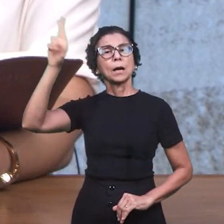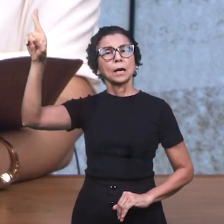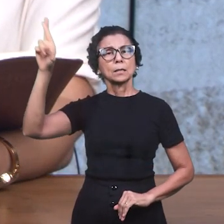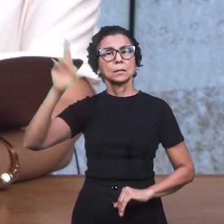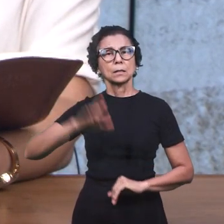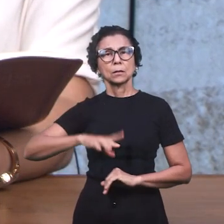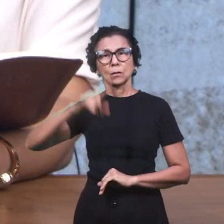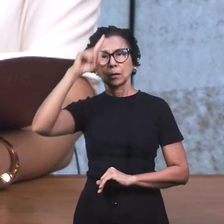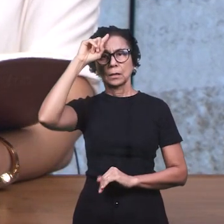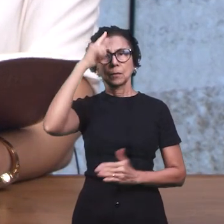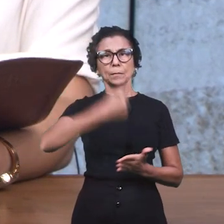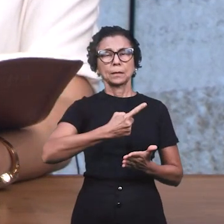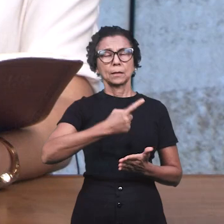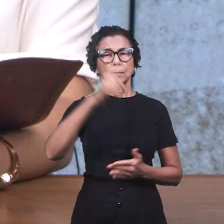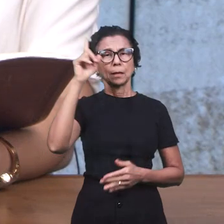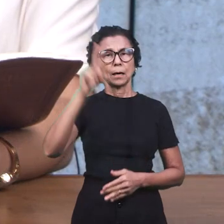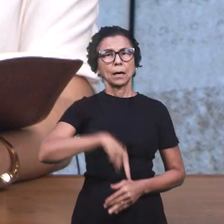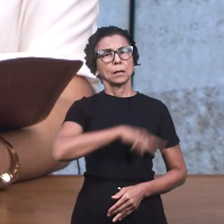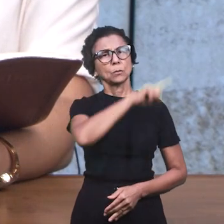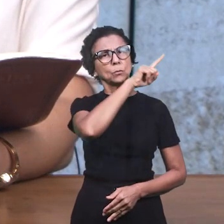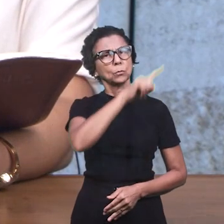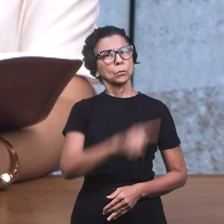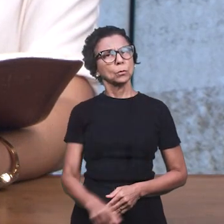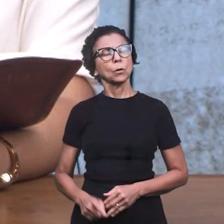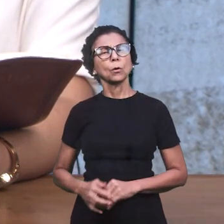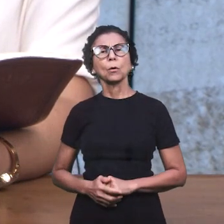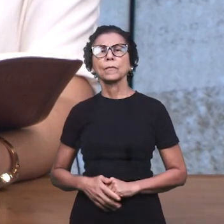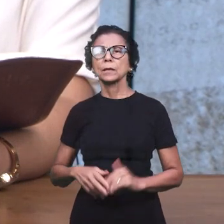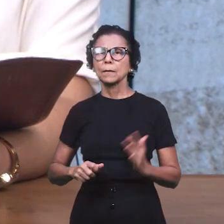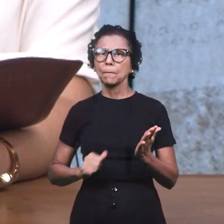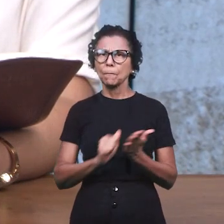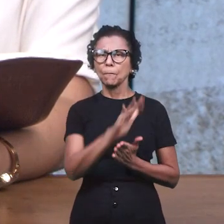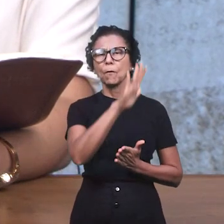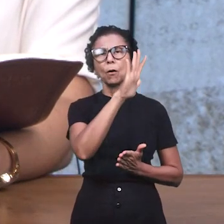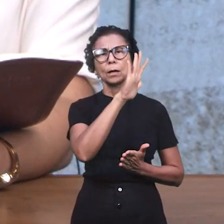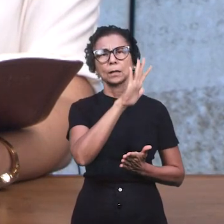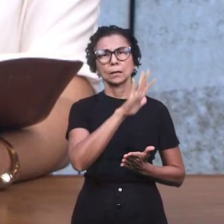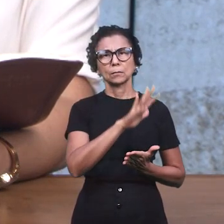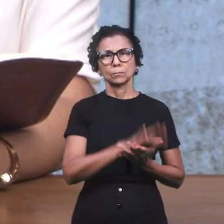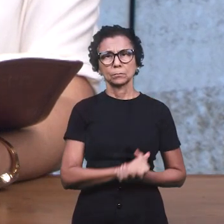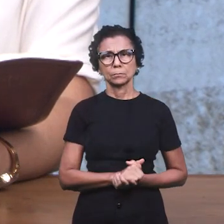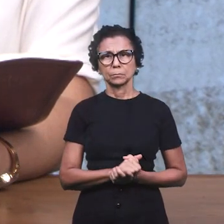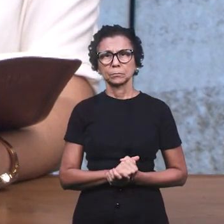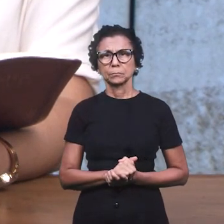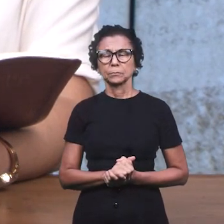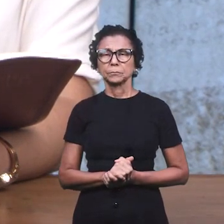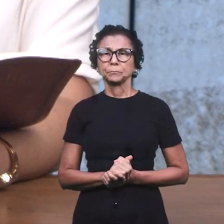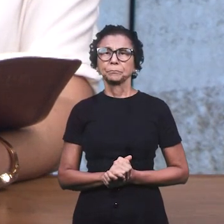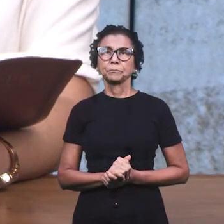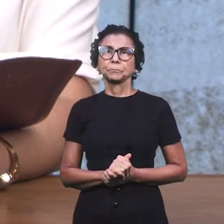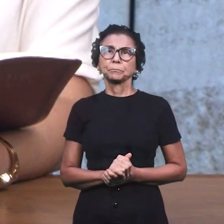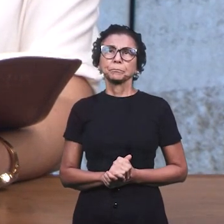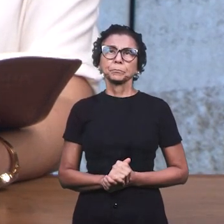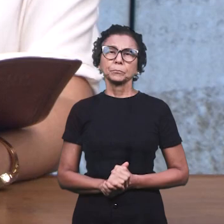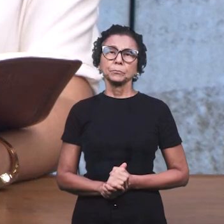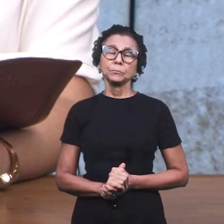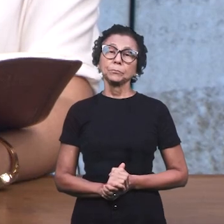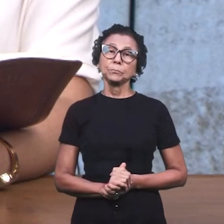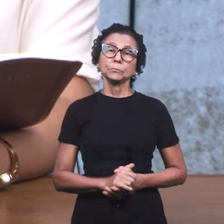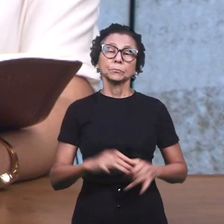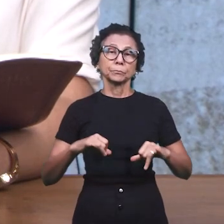seu mandamento. Totalmente será extirpada aquela alma, a sua iniquidade será sobre